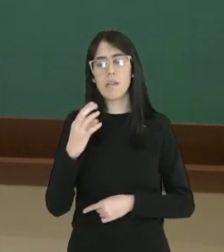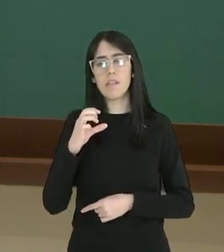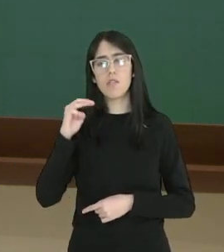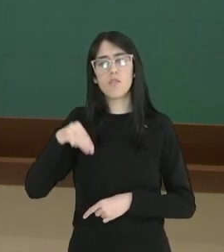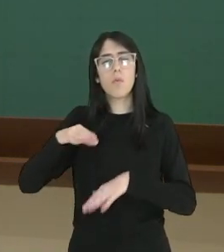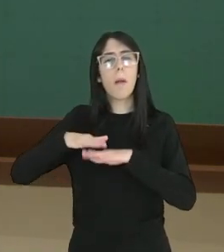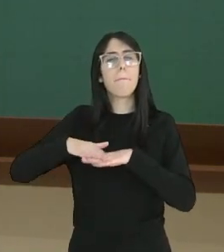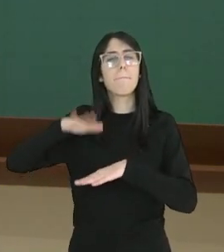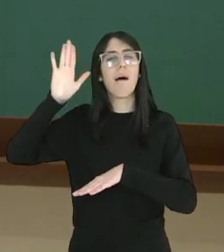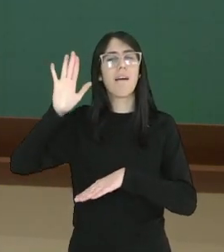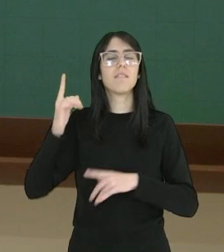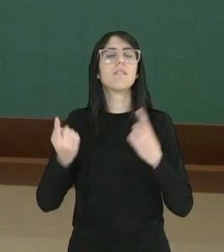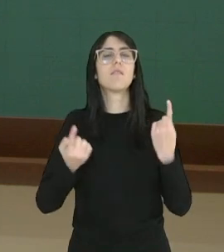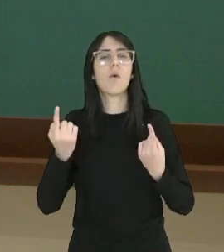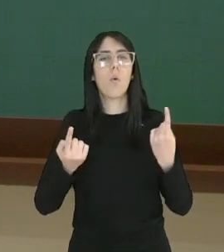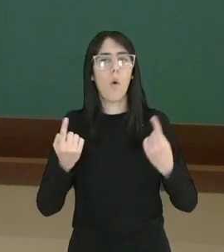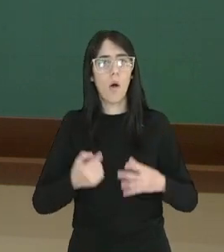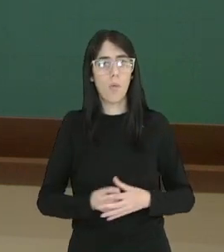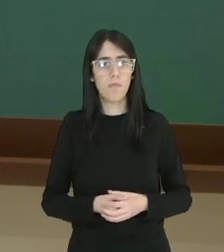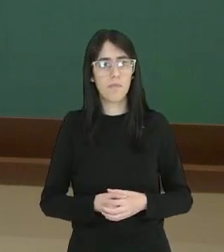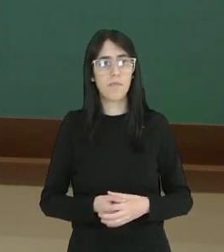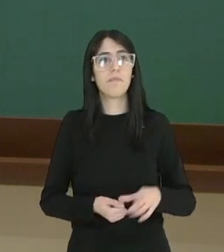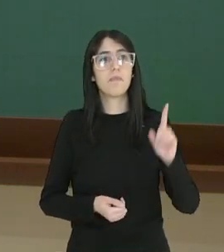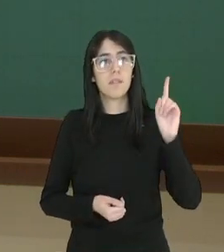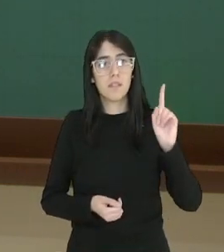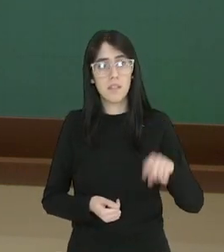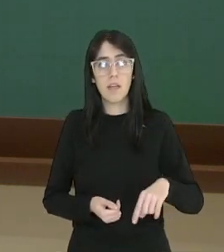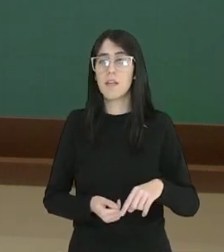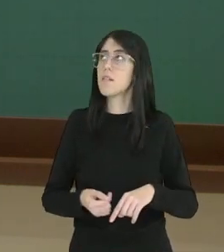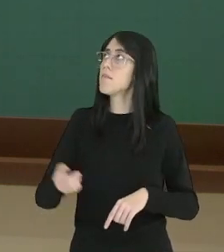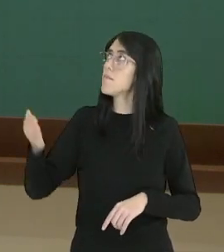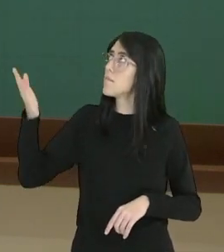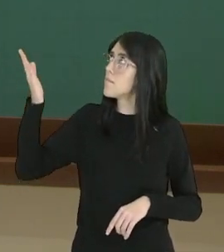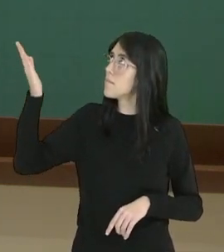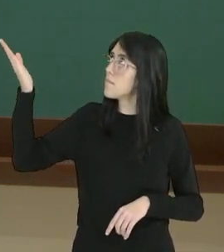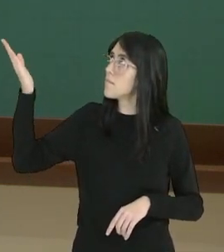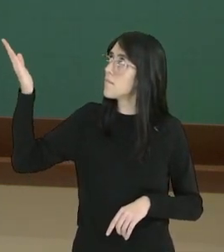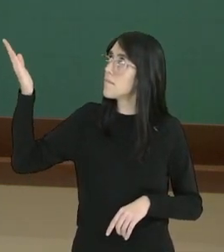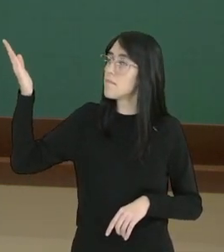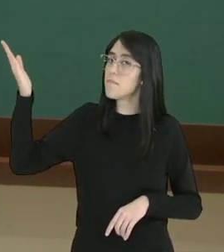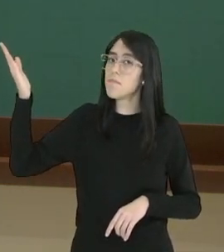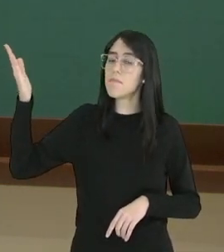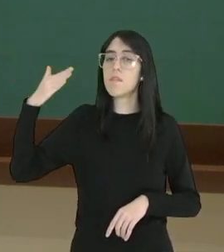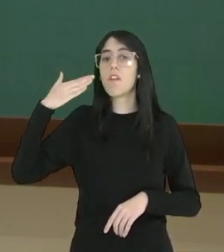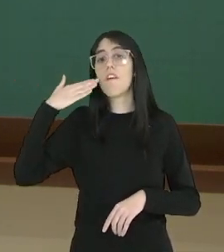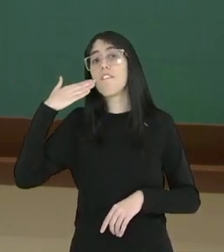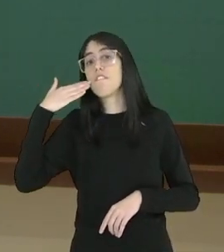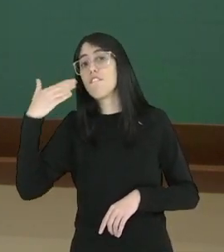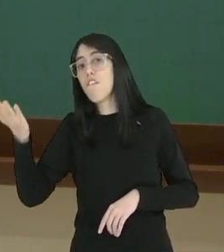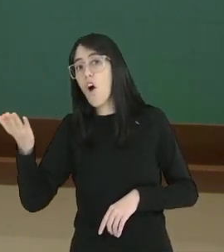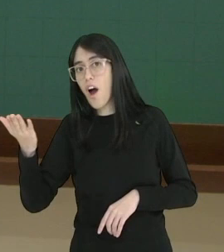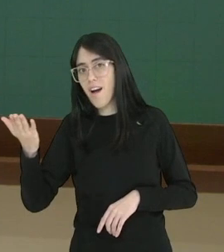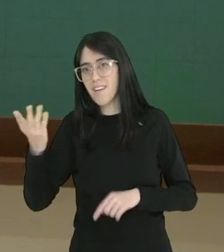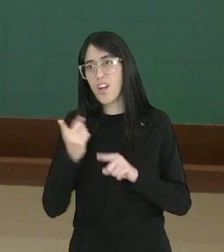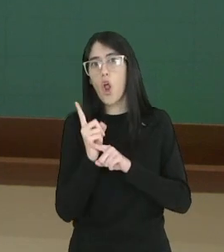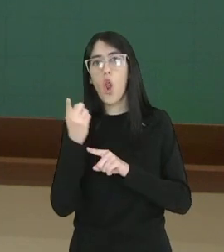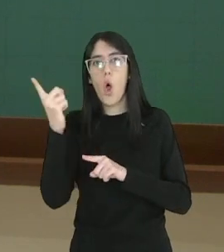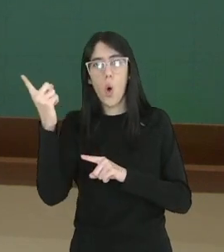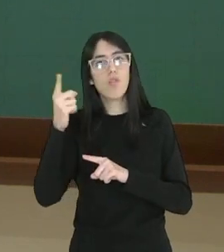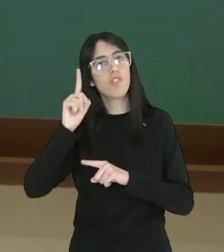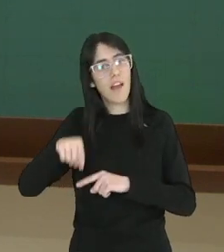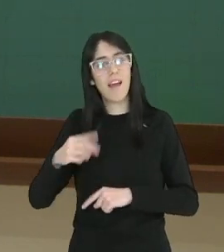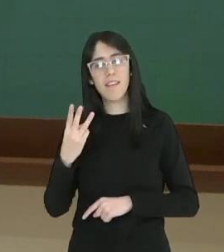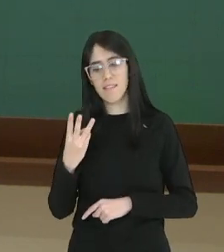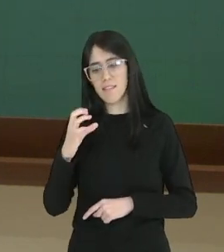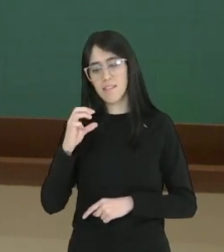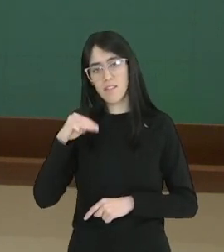3 centímetros? São aqueles pontos que estão do lado de fora da circunferência, ou seja, no exterior